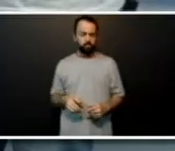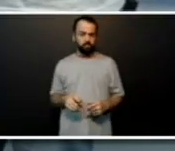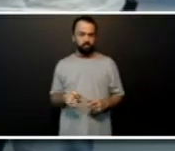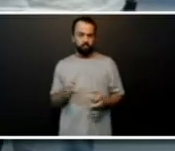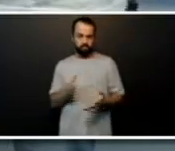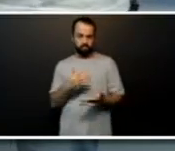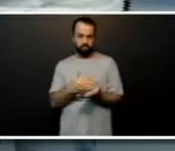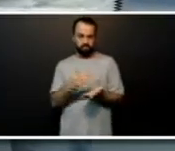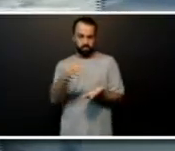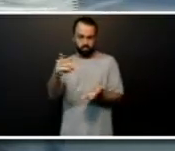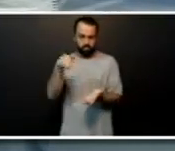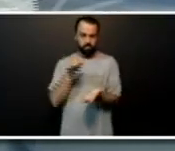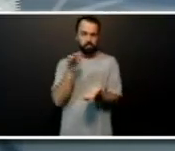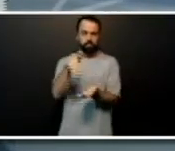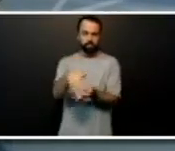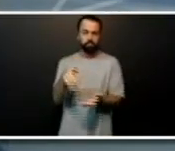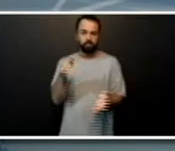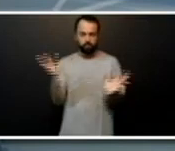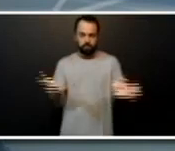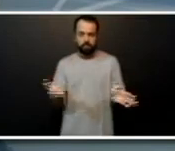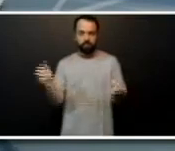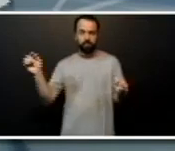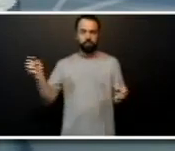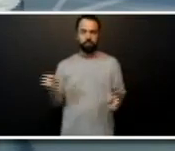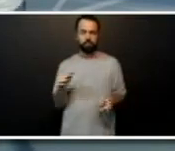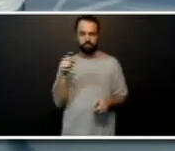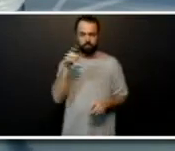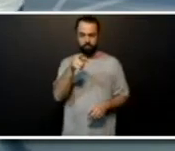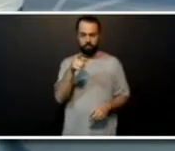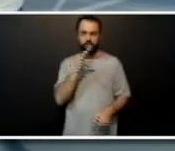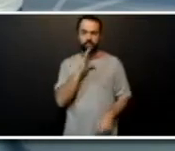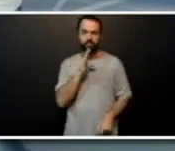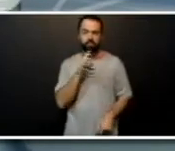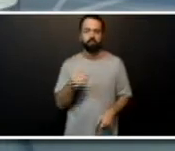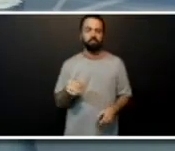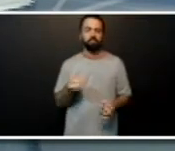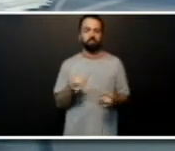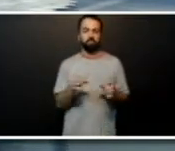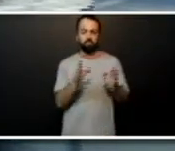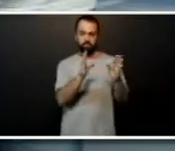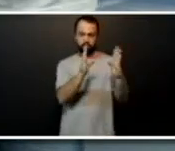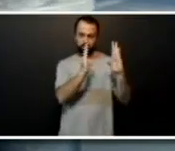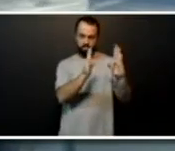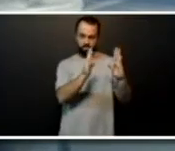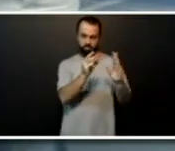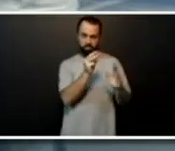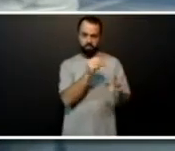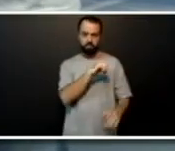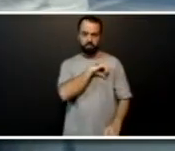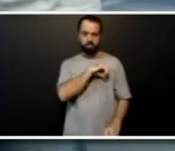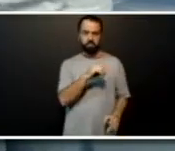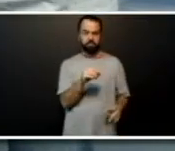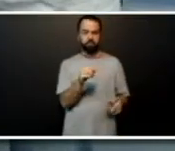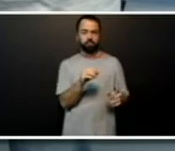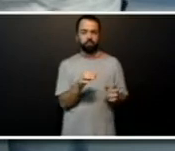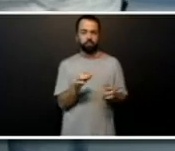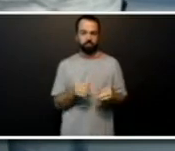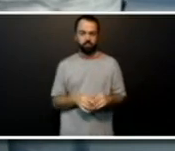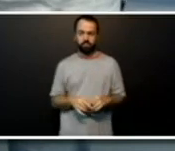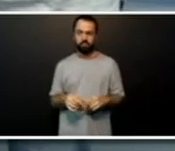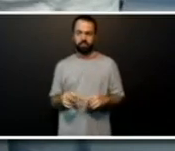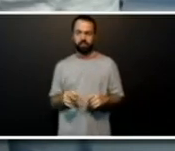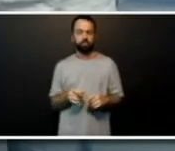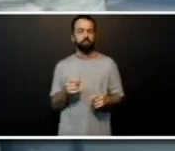Até o momento, vocês conhecem os números naturais. Quem são os